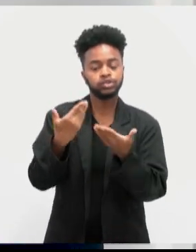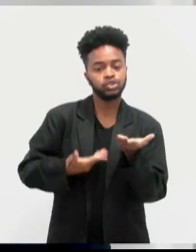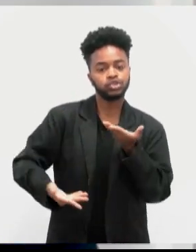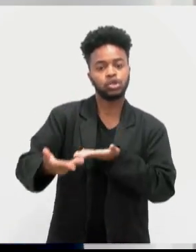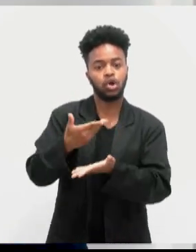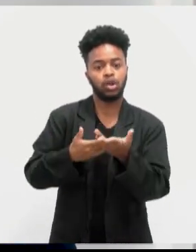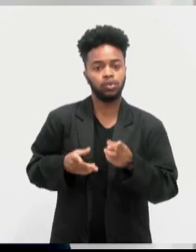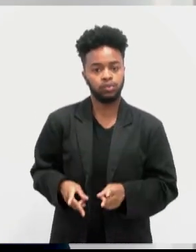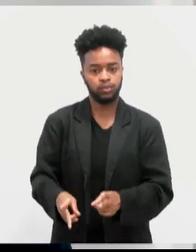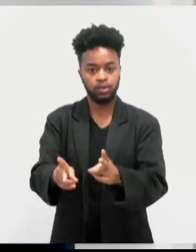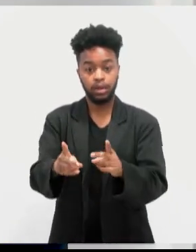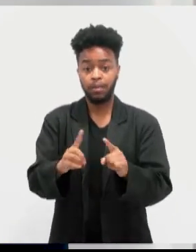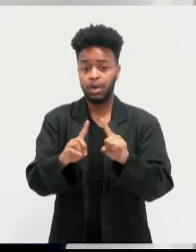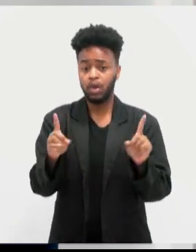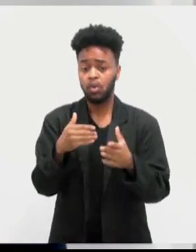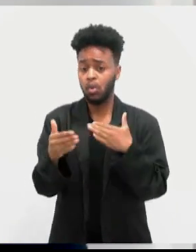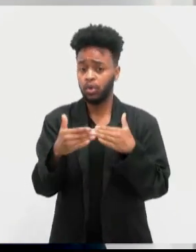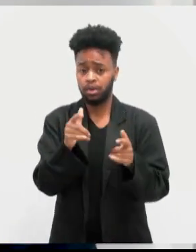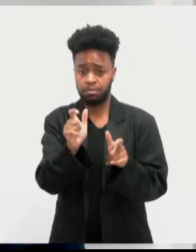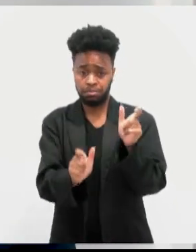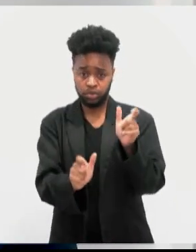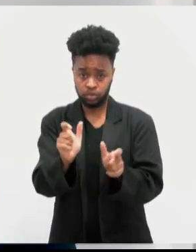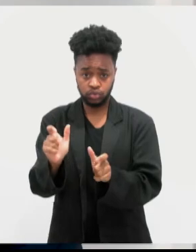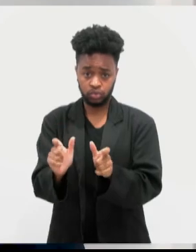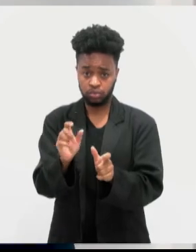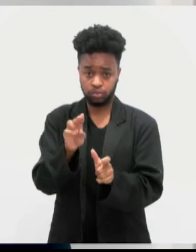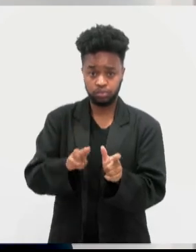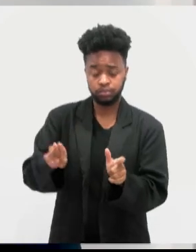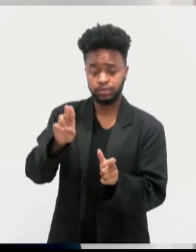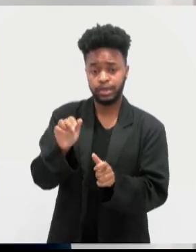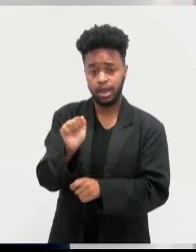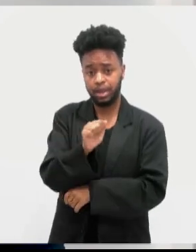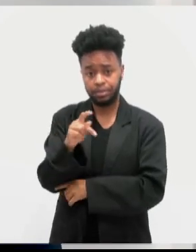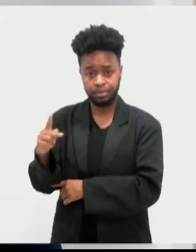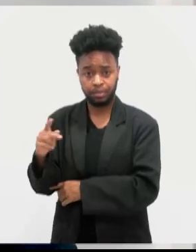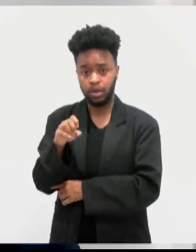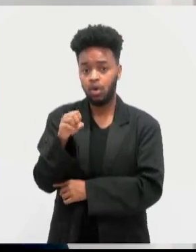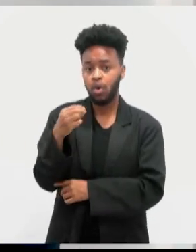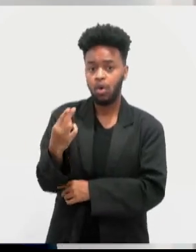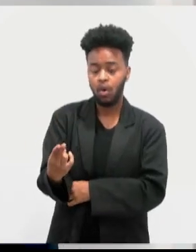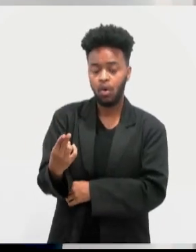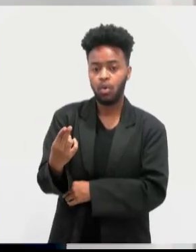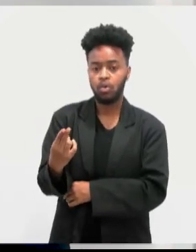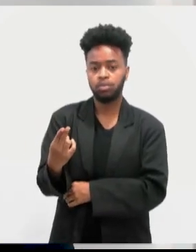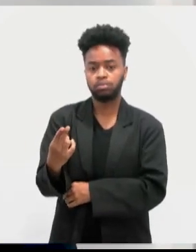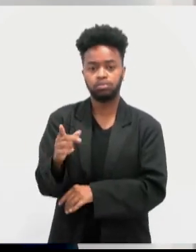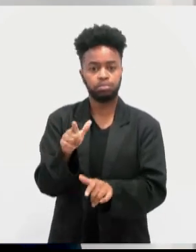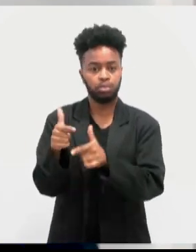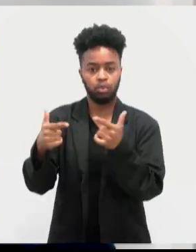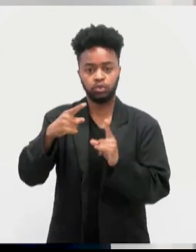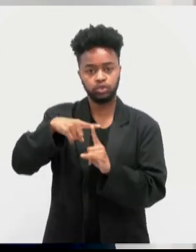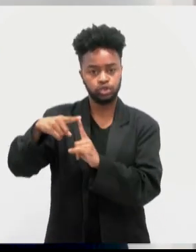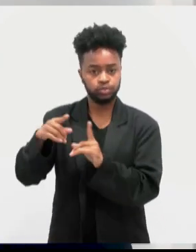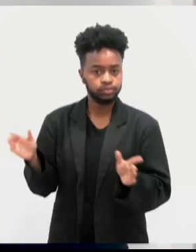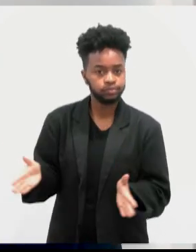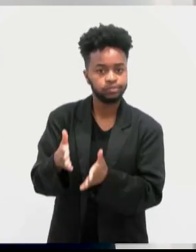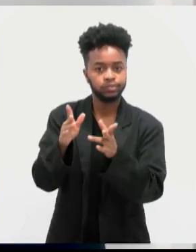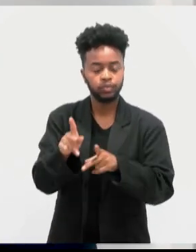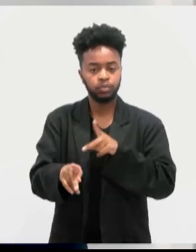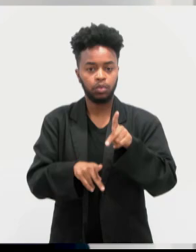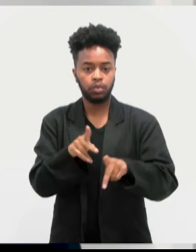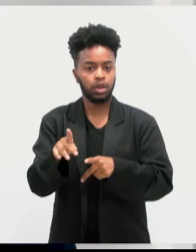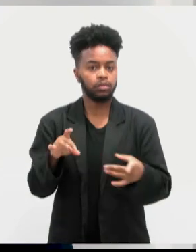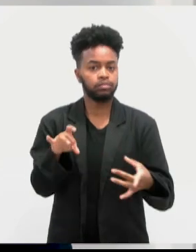permanentemente. Porém, qualquer cidadão ou cidadã, por meio do aplicativo Legislaqui ou também por outras formas de iniciativa popular que estão na Constituição do